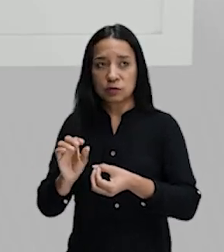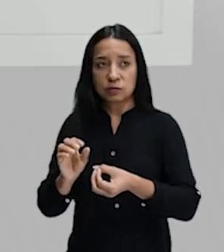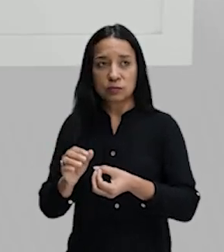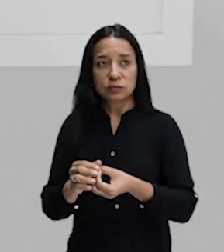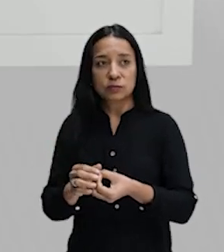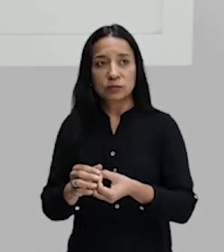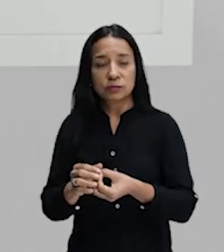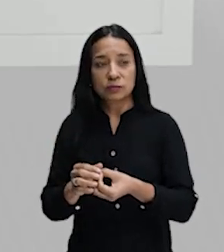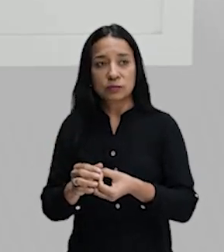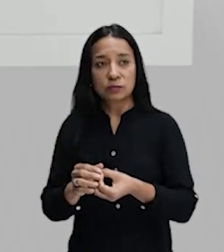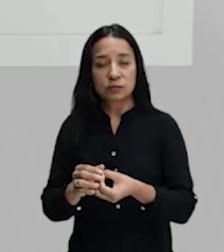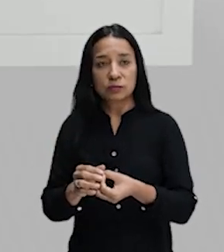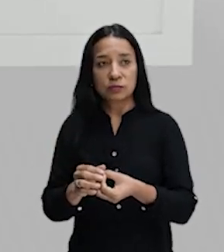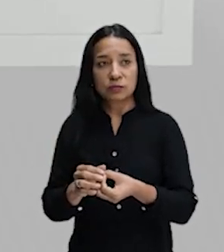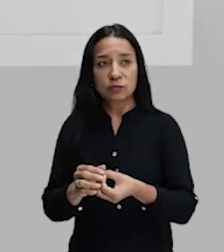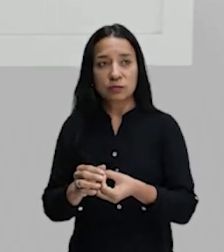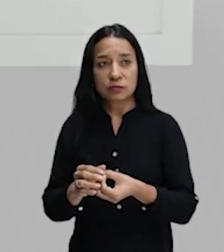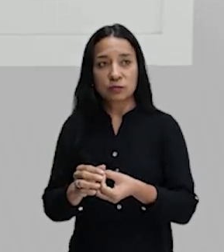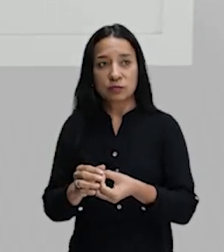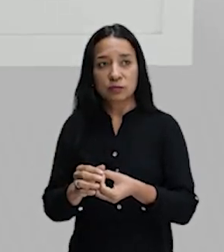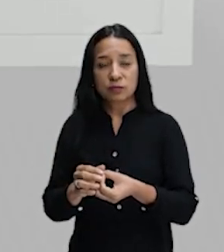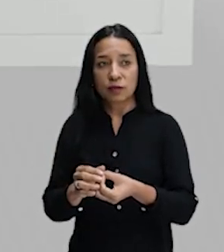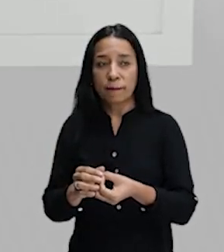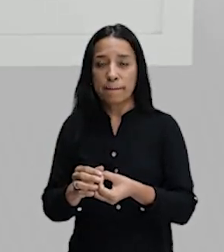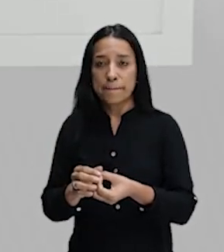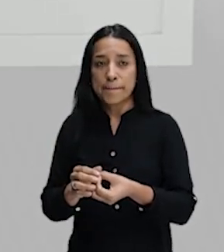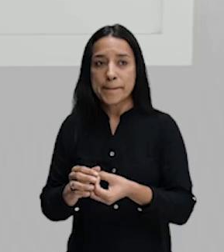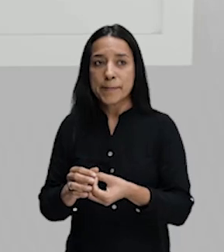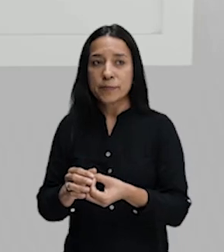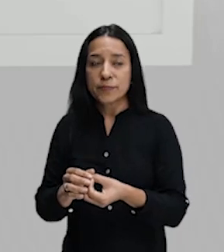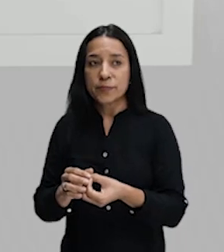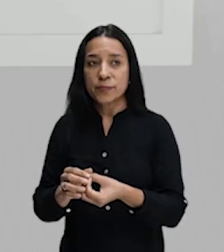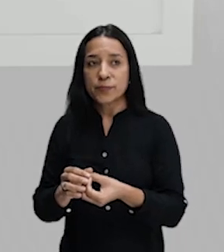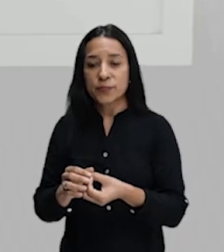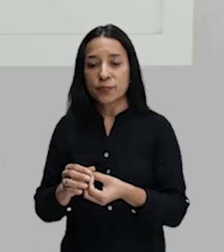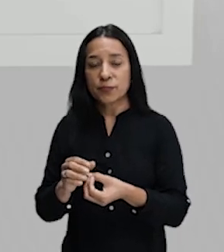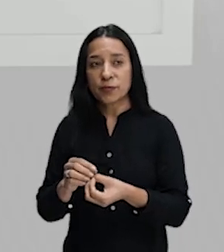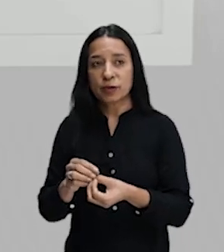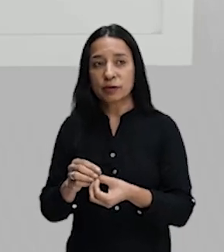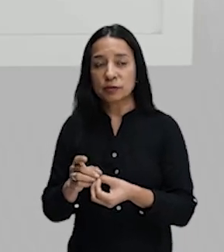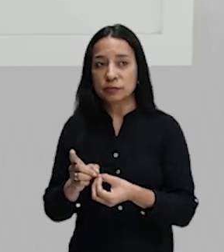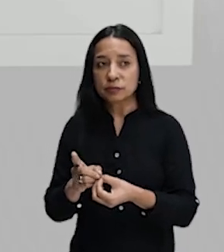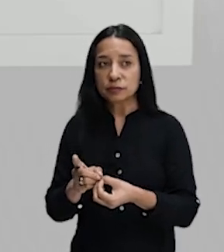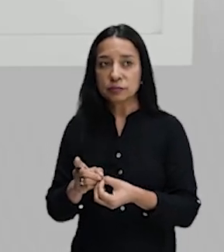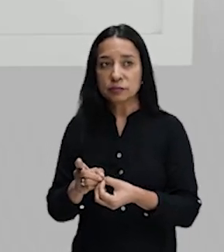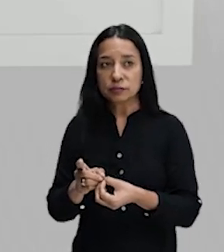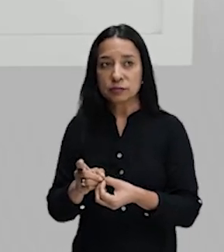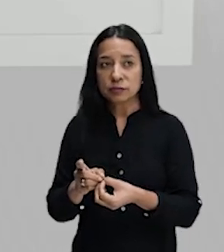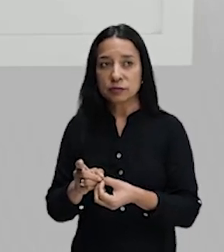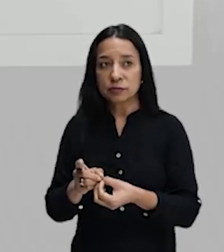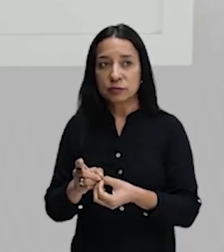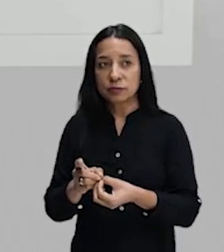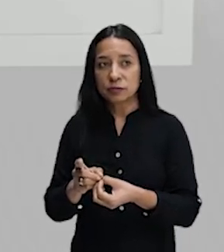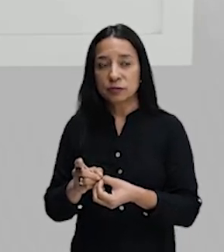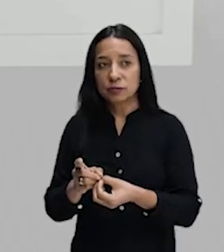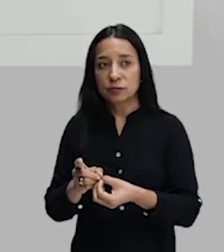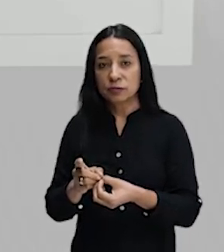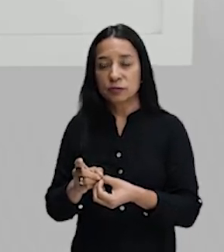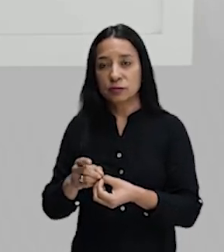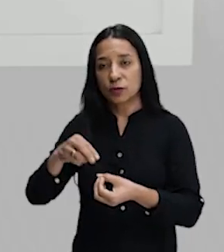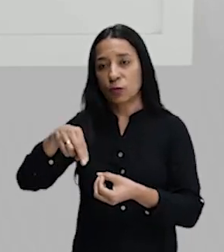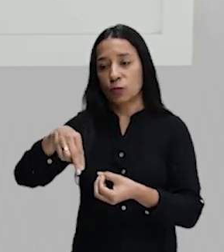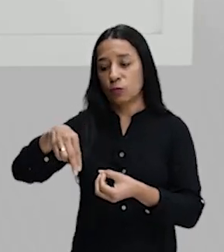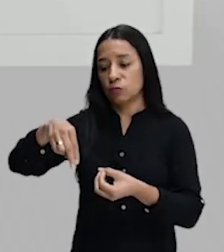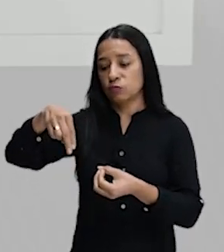certo? A direção que ele vai ficar, ok, é em que o